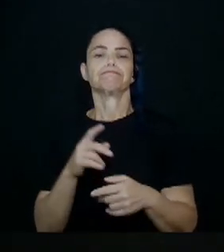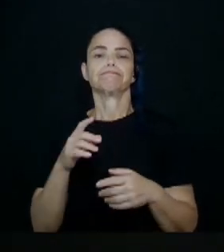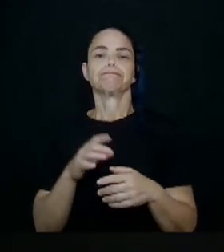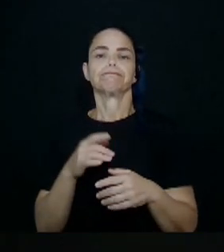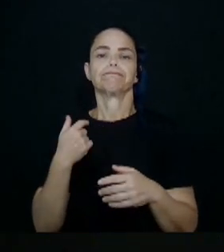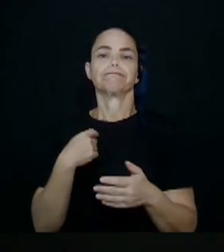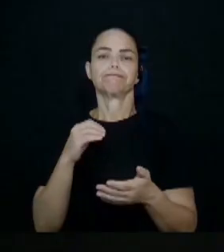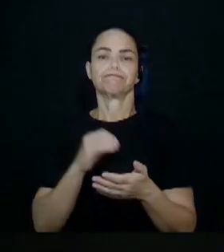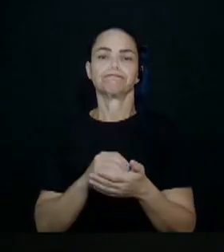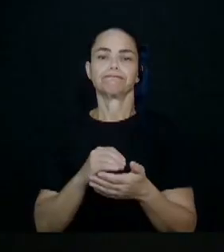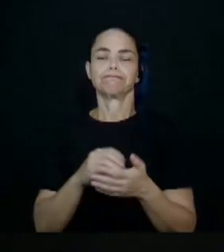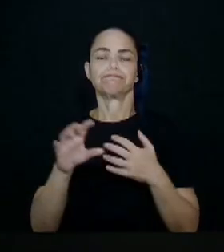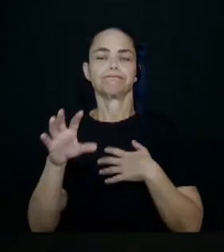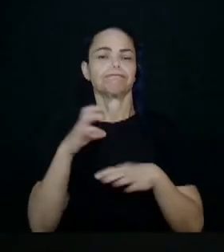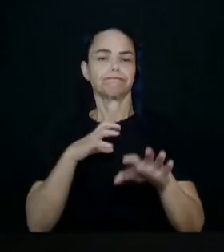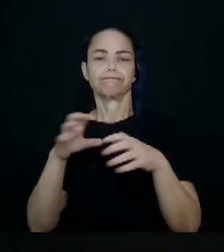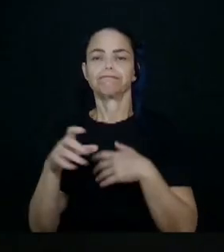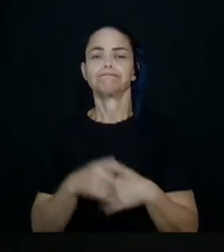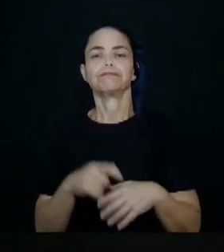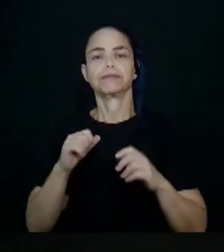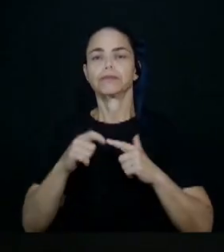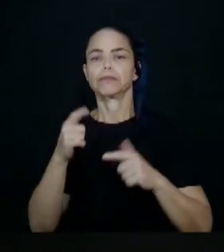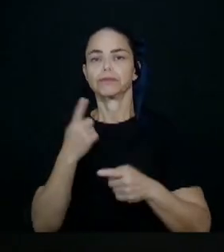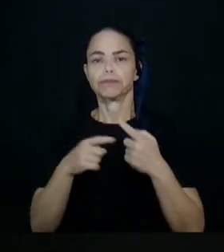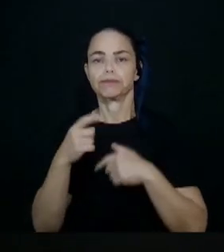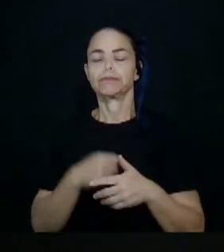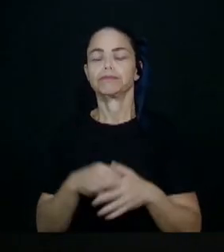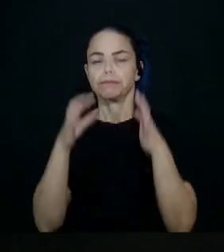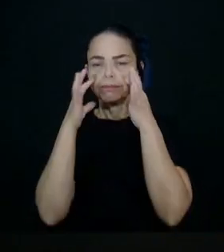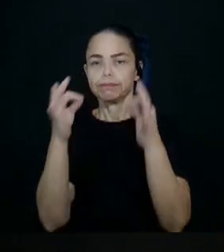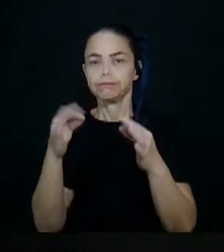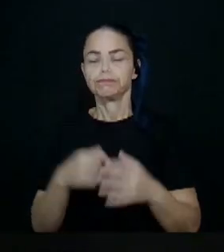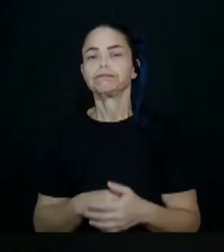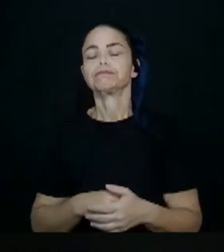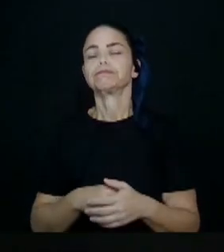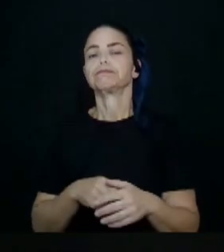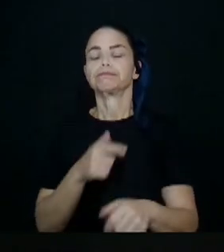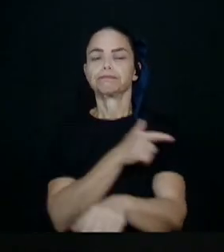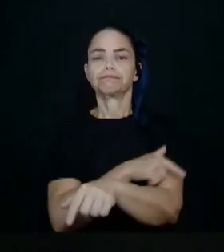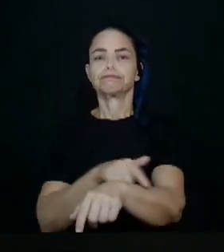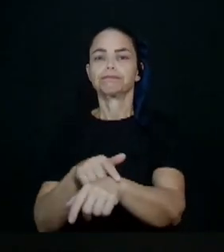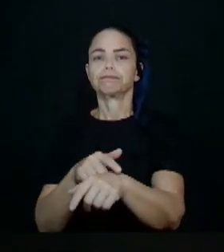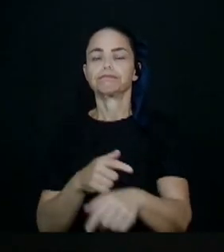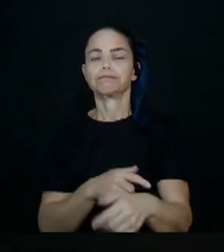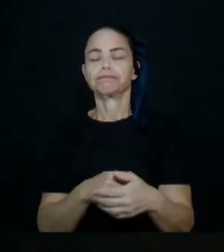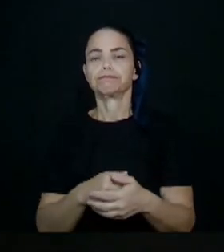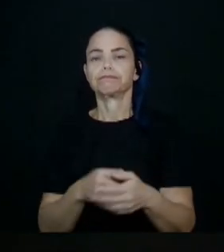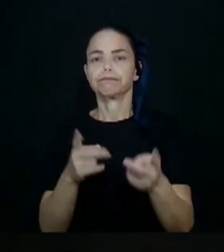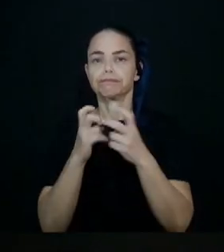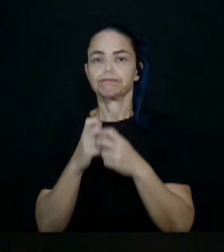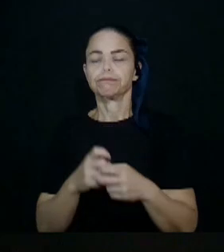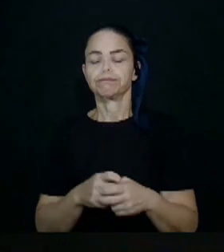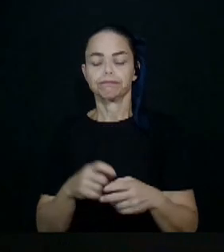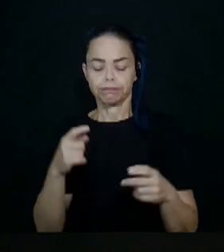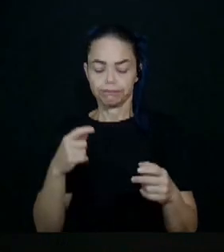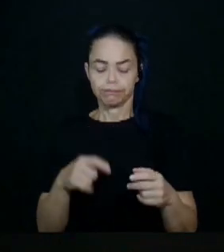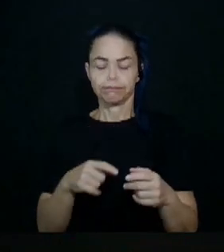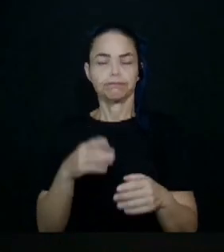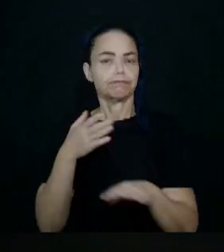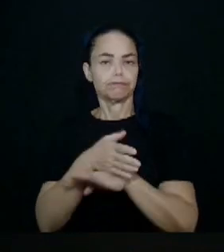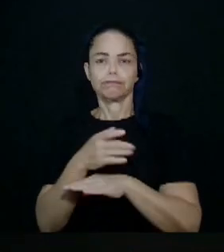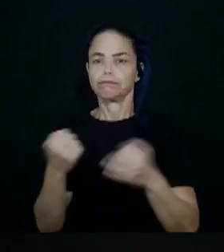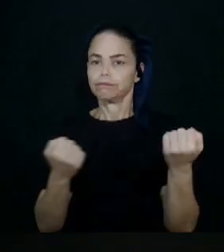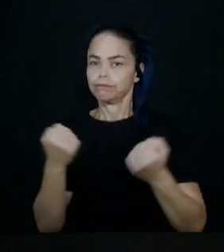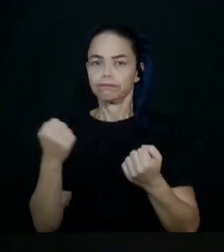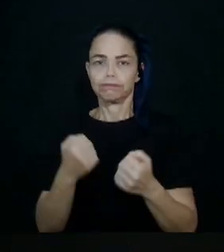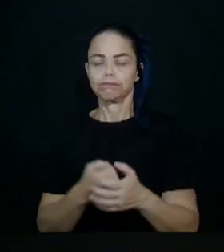de empatia também, né? Com a atenção, com a educação, são tantos cuidados, você percebe? Não é só pegar, entrar no carro, tirar da garagem e ir